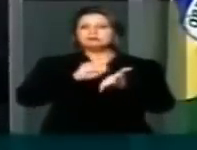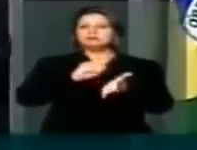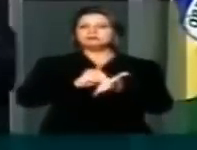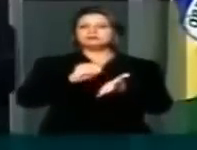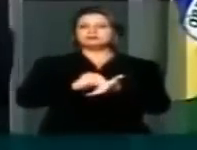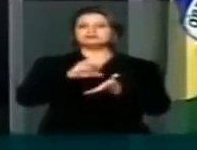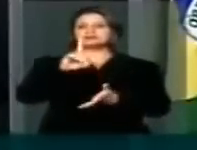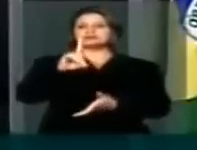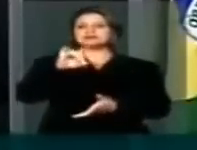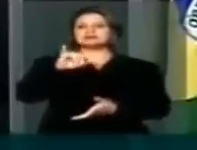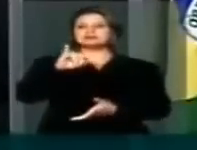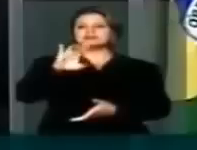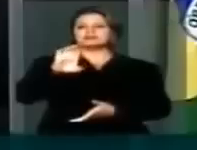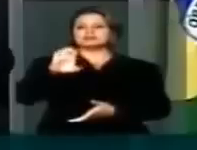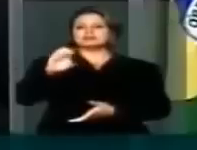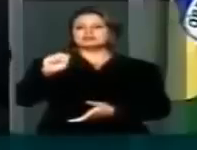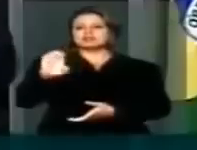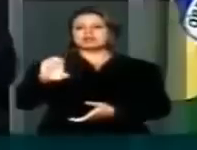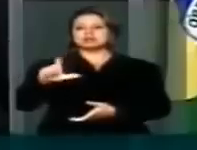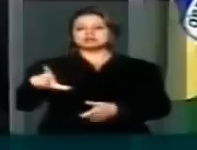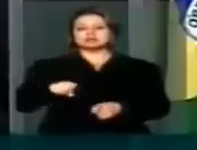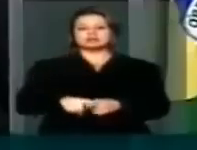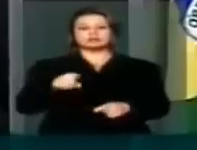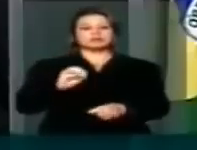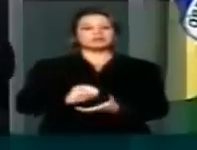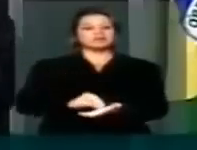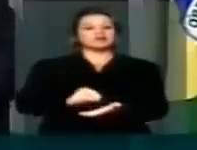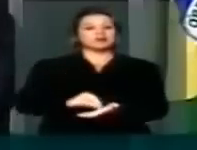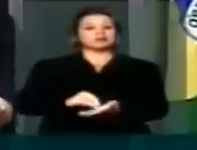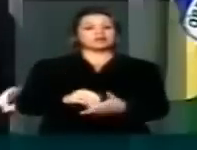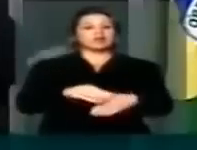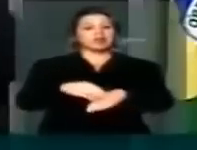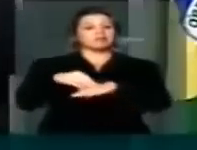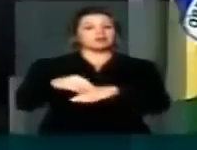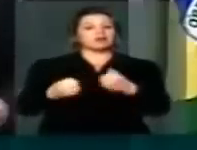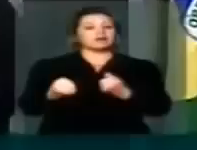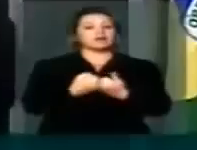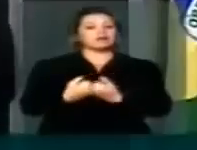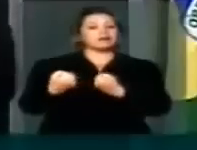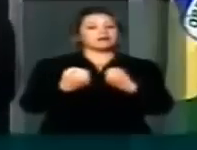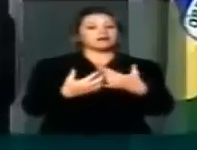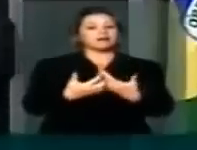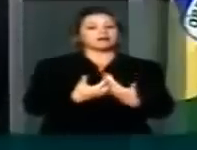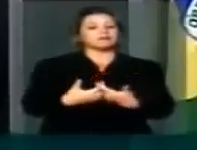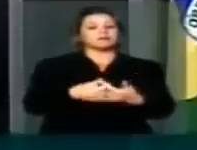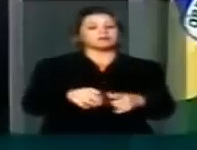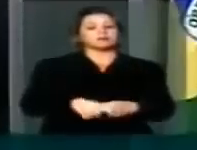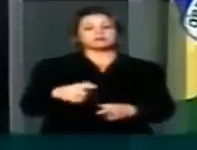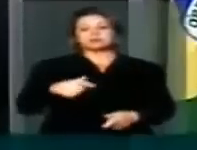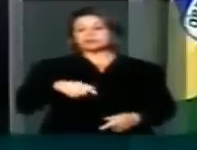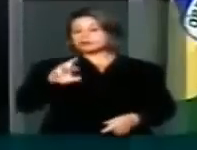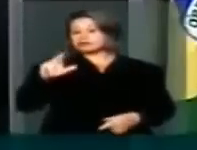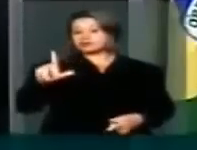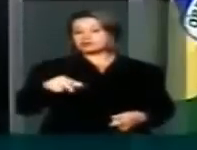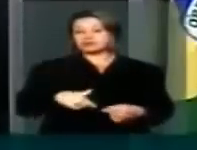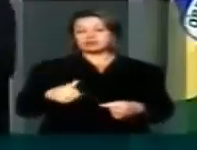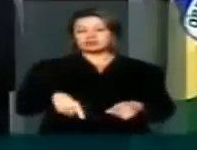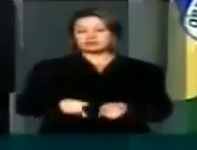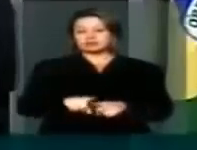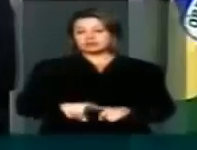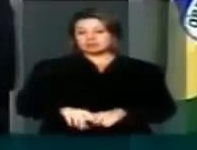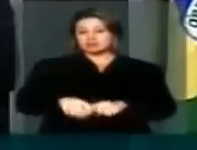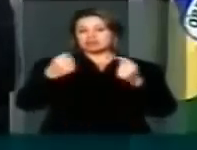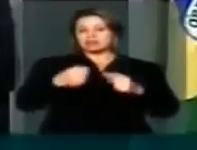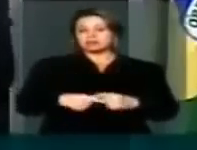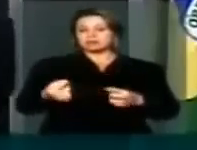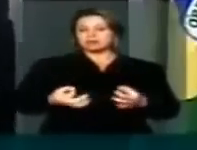faltando diesel naquela região, devido à paralisação. Lá no estado de Santa Catarina, Colato, não é diferente, está